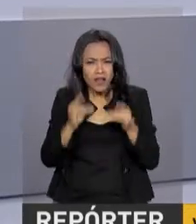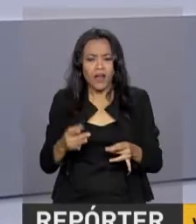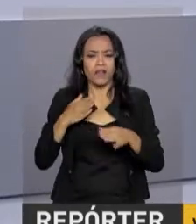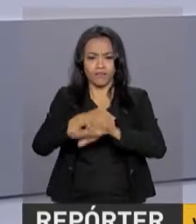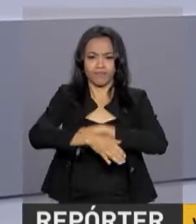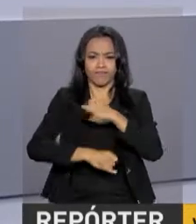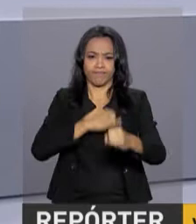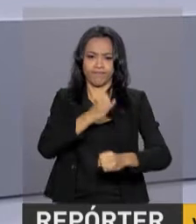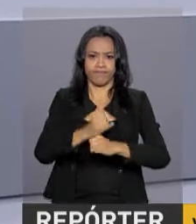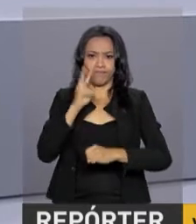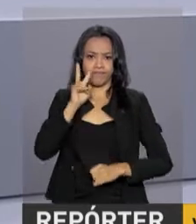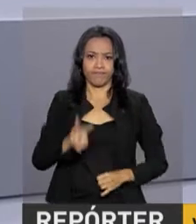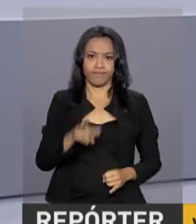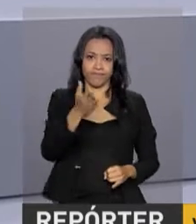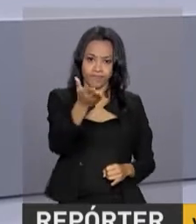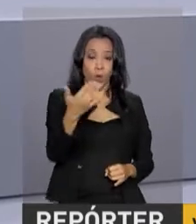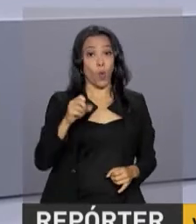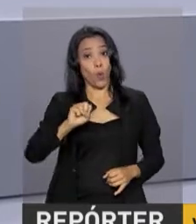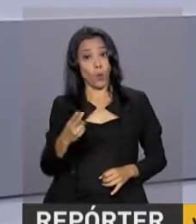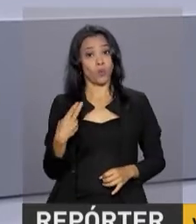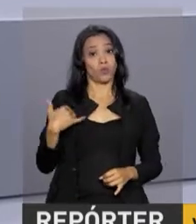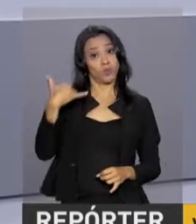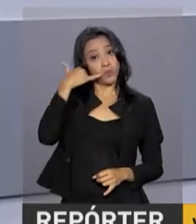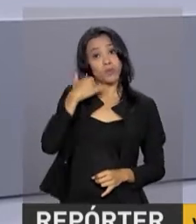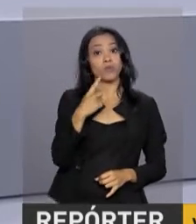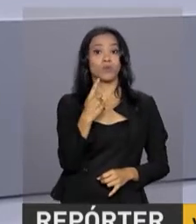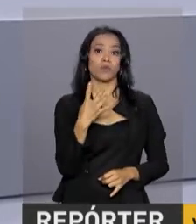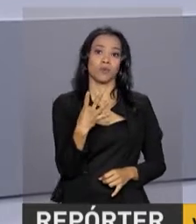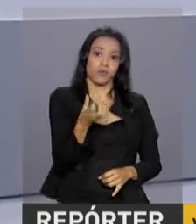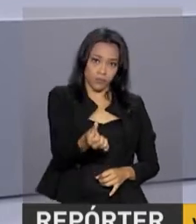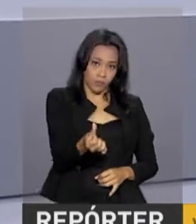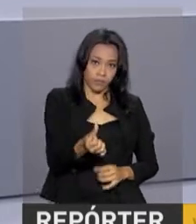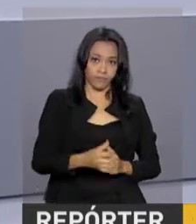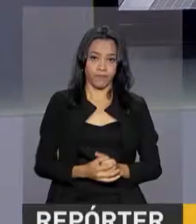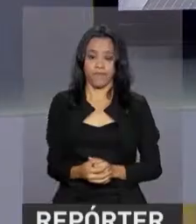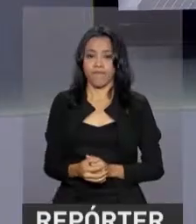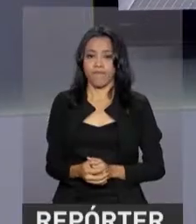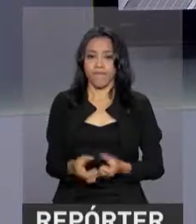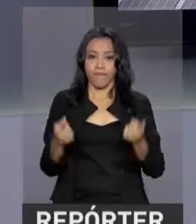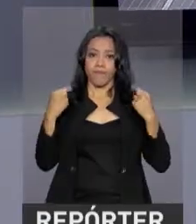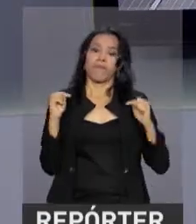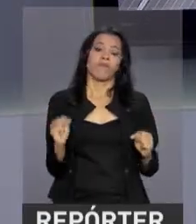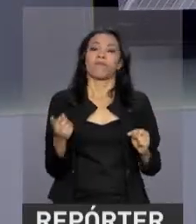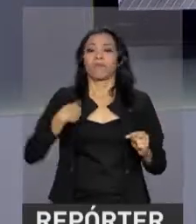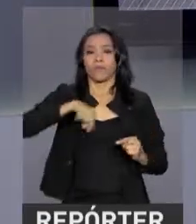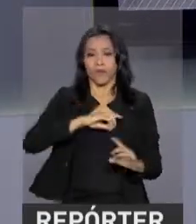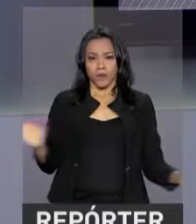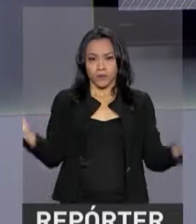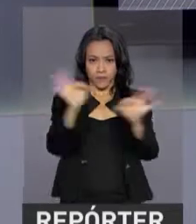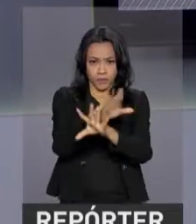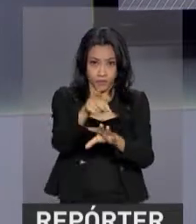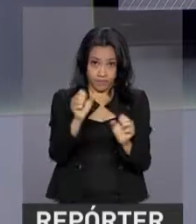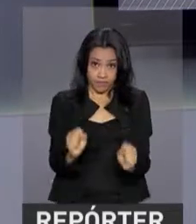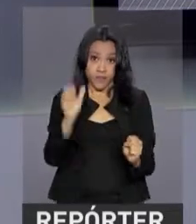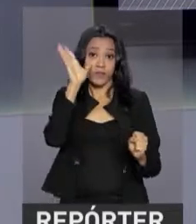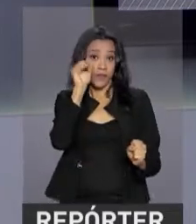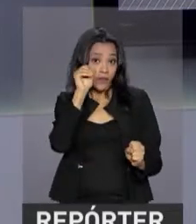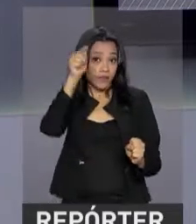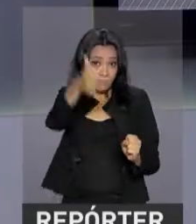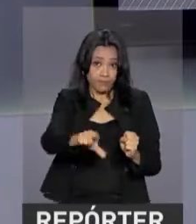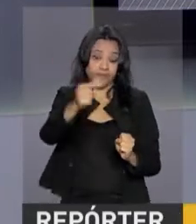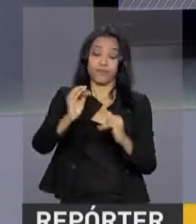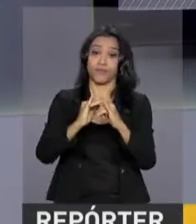receita.fazenda.gov.br ou pelo receitafone no número 146 nós ficamos por aqui você pode rever a